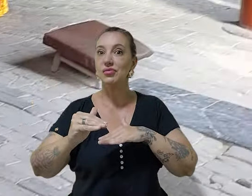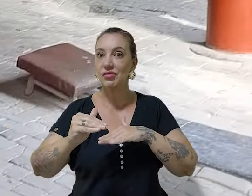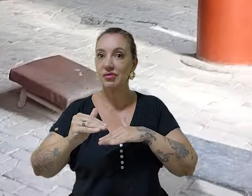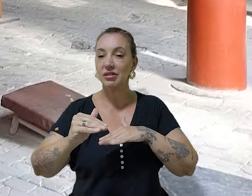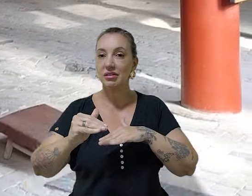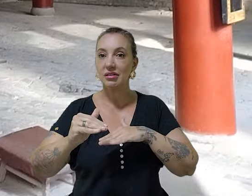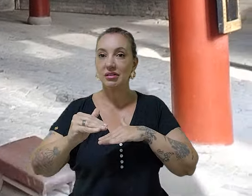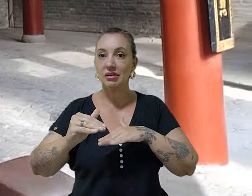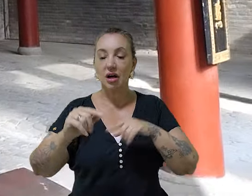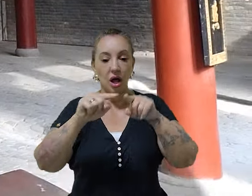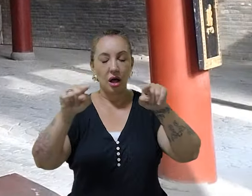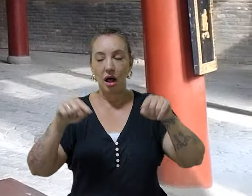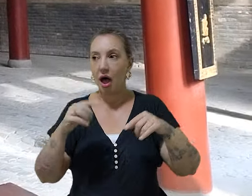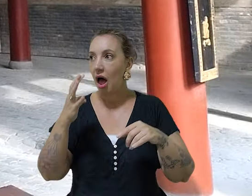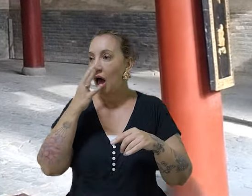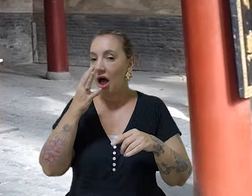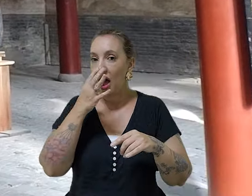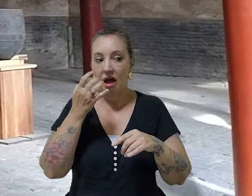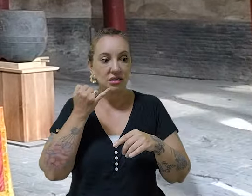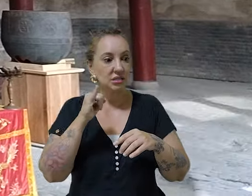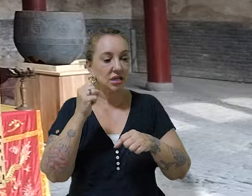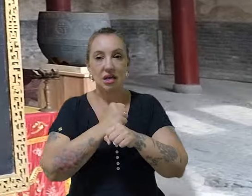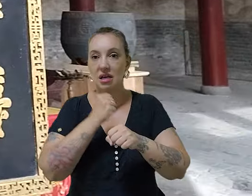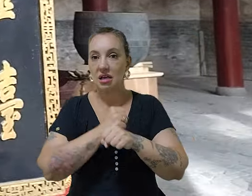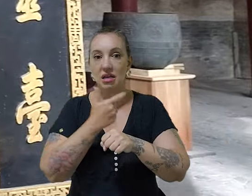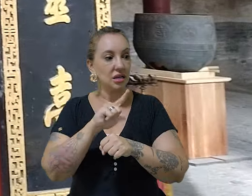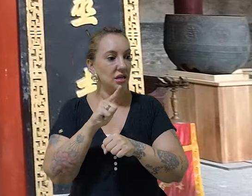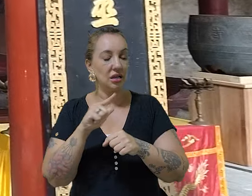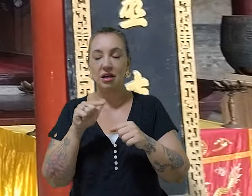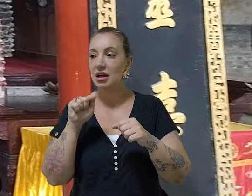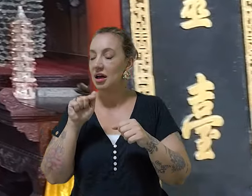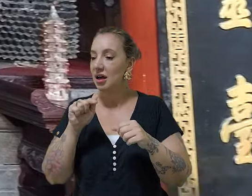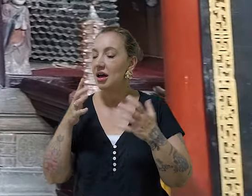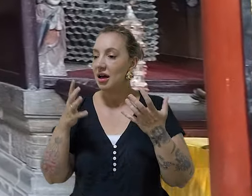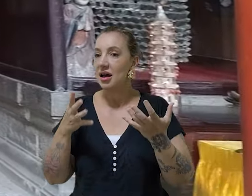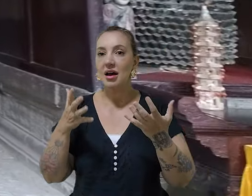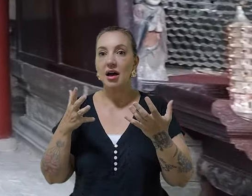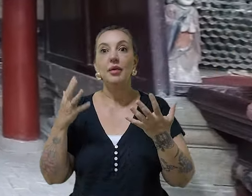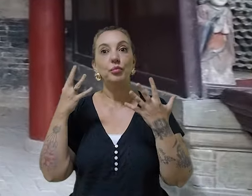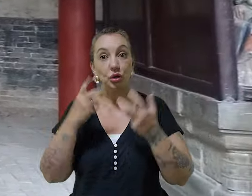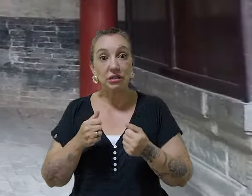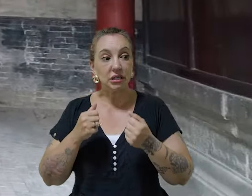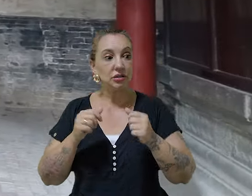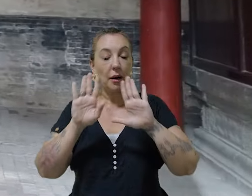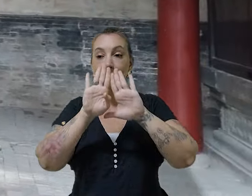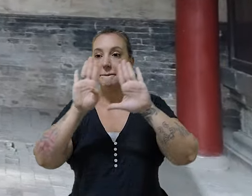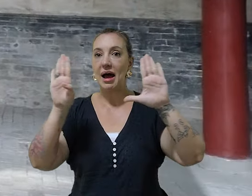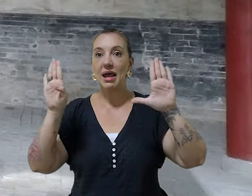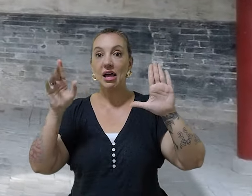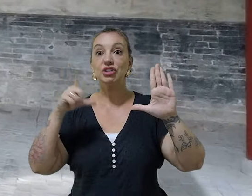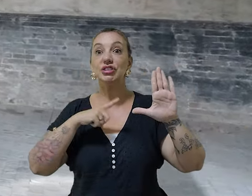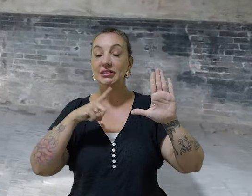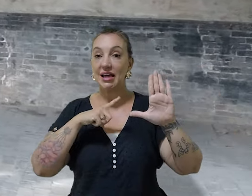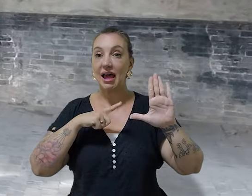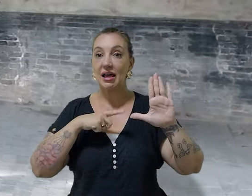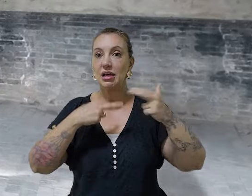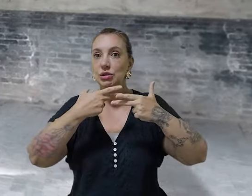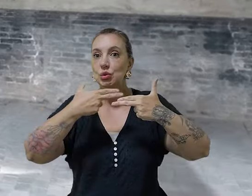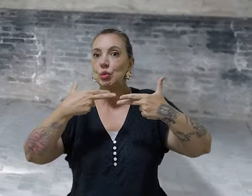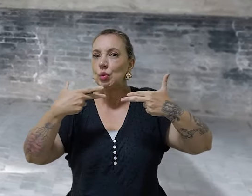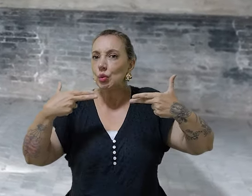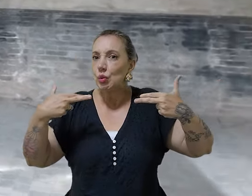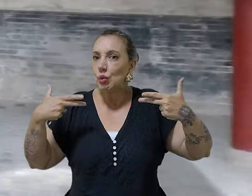E o salão é impressionante, acho que mesmo sem a restauração, eu acho ele muito, muito bonito. E na parede você tem ali também